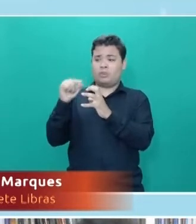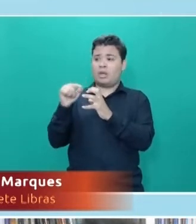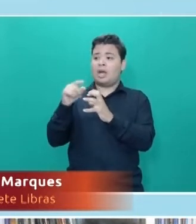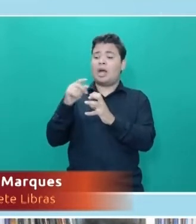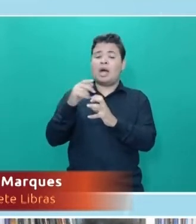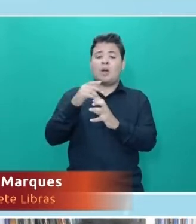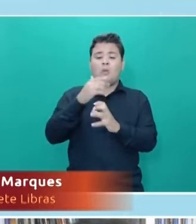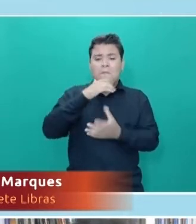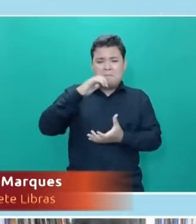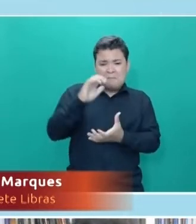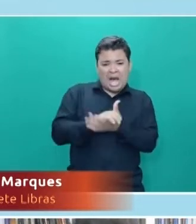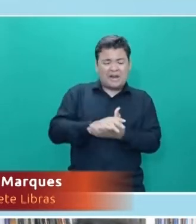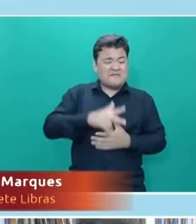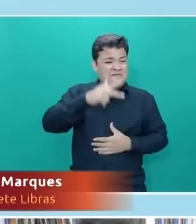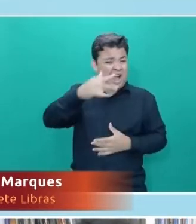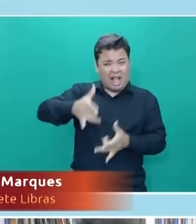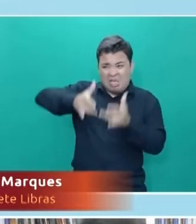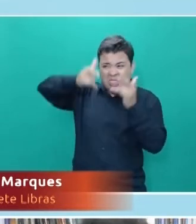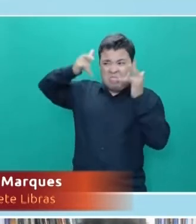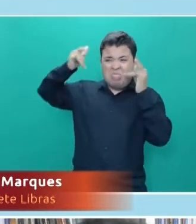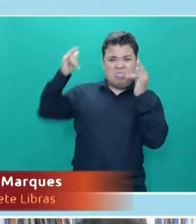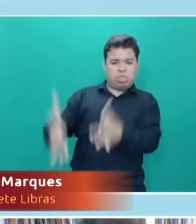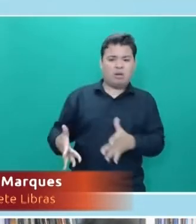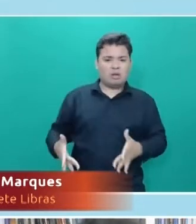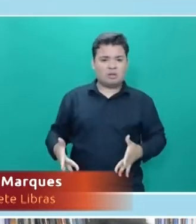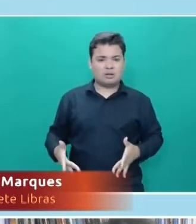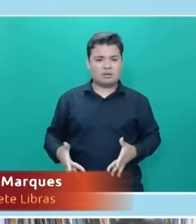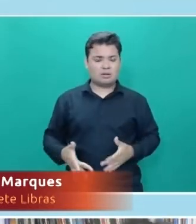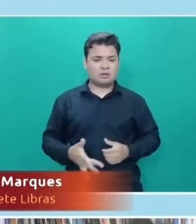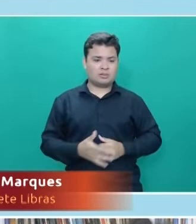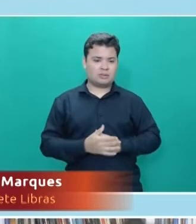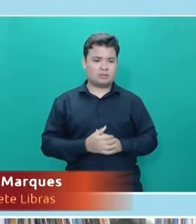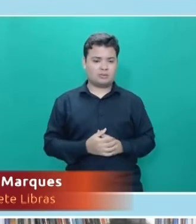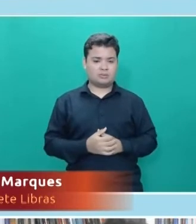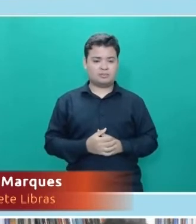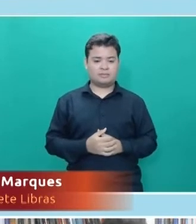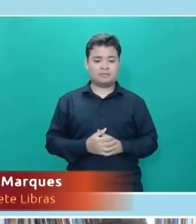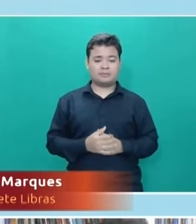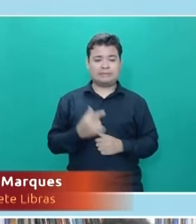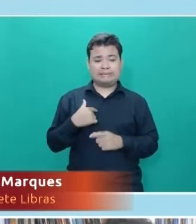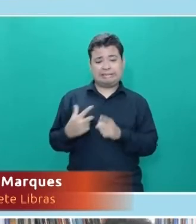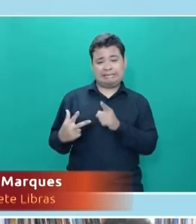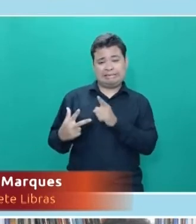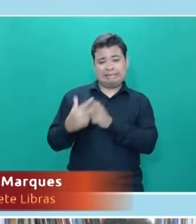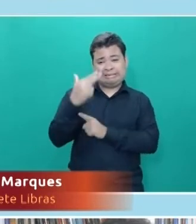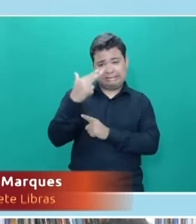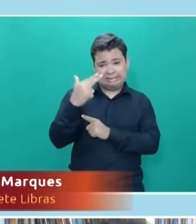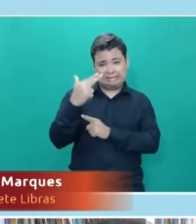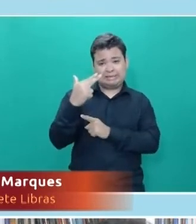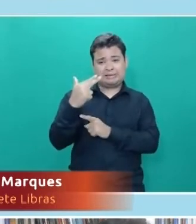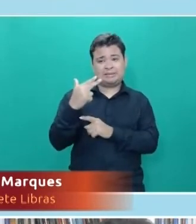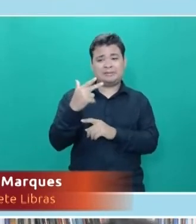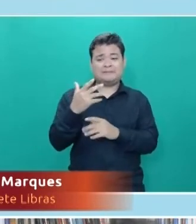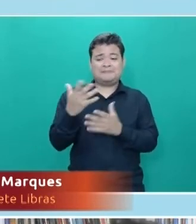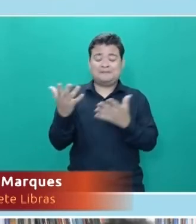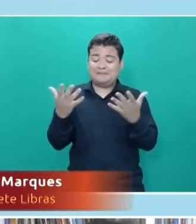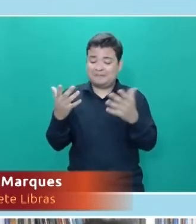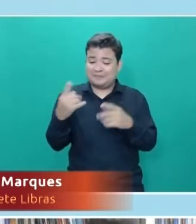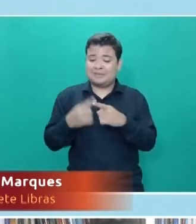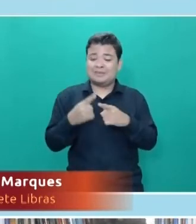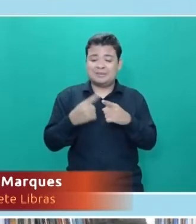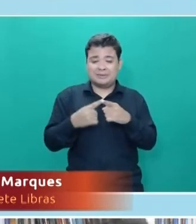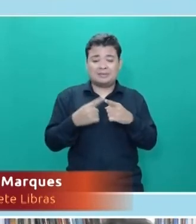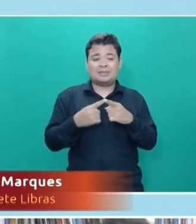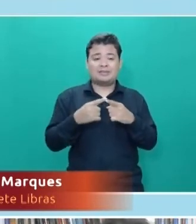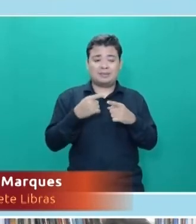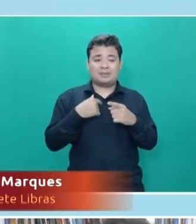BPC. Professor, né? Vou ter que... Isso. E aí eu passo para o Henrique. Vou ter que interromper, porque senão a gente não chega nessa questão que acredito que vai ser a